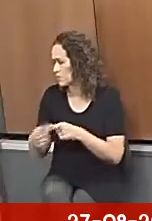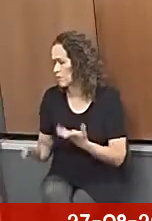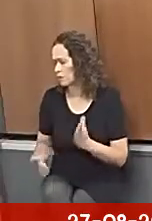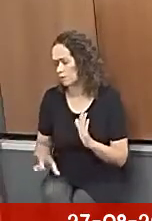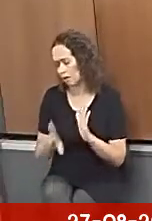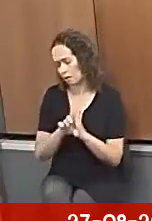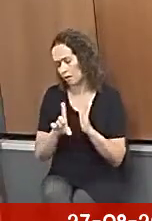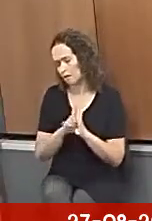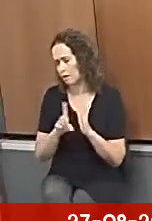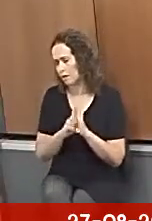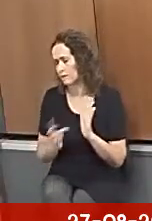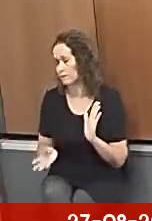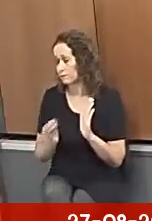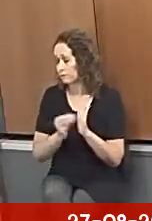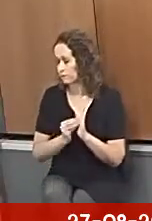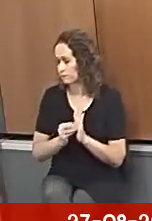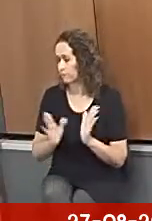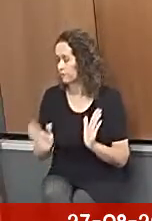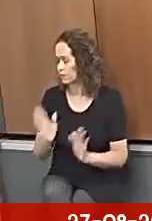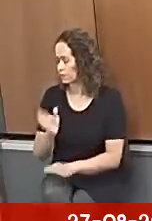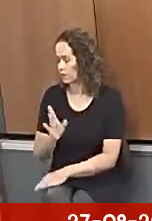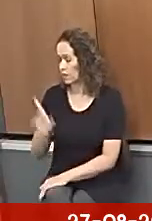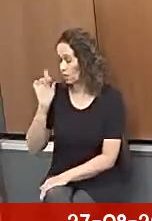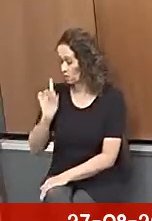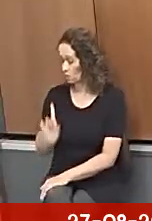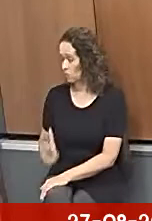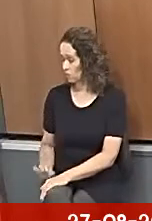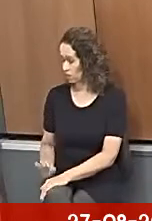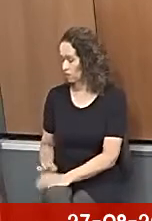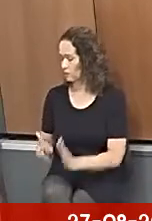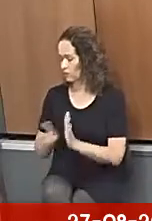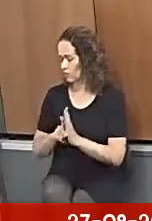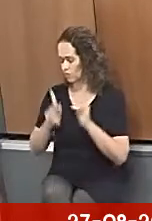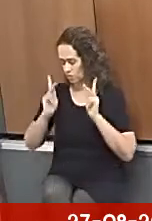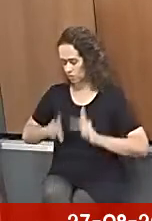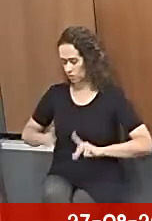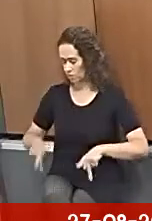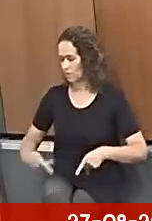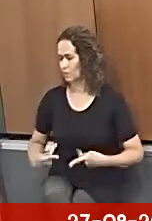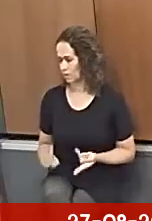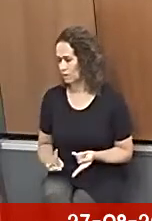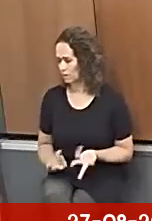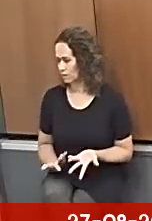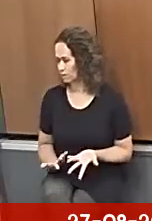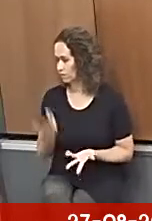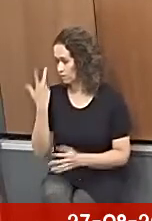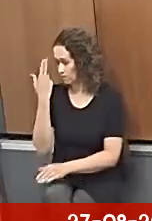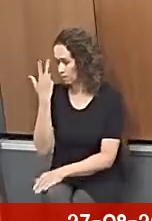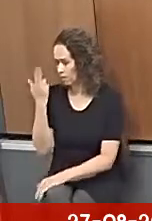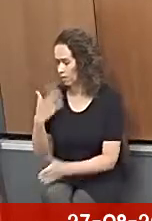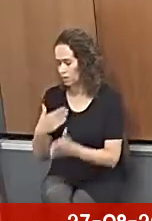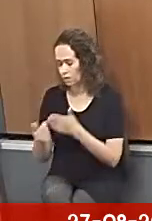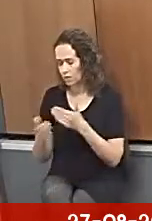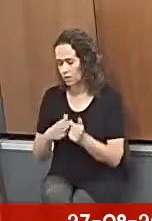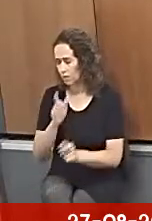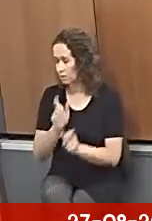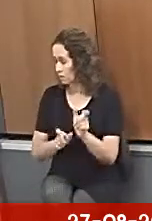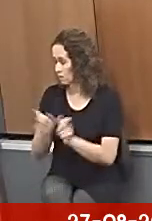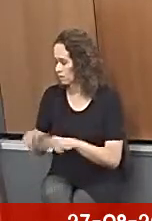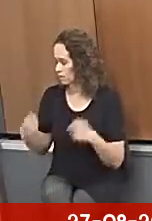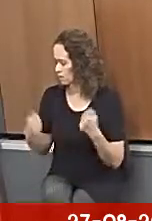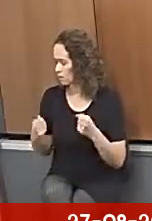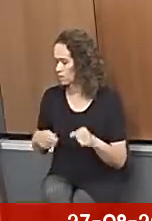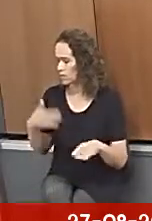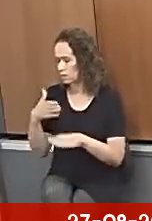o direito é do ser humano como ser humano é direito do cd qualquer pessoa tem acesso a